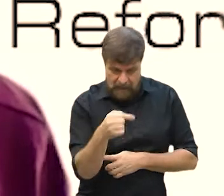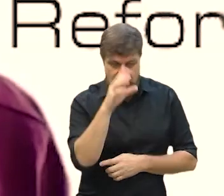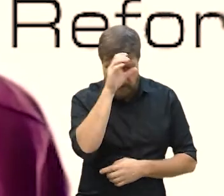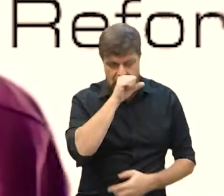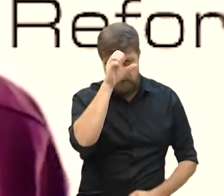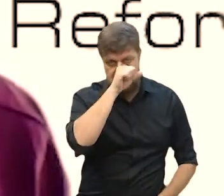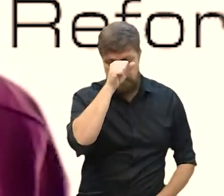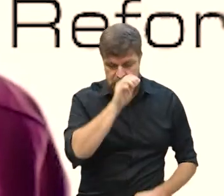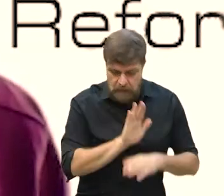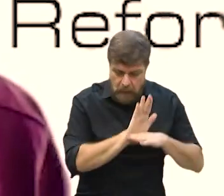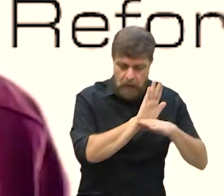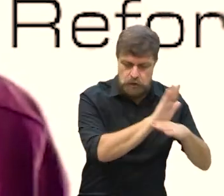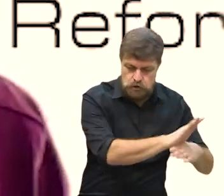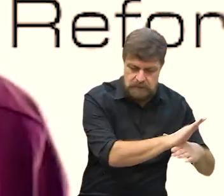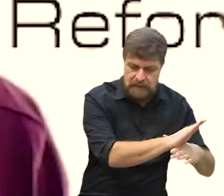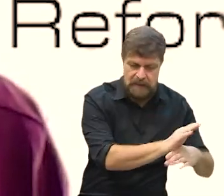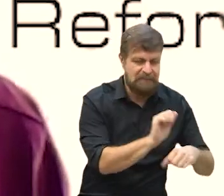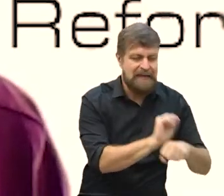Então,